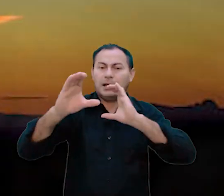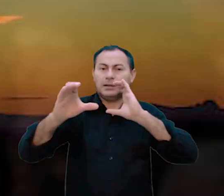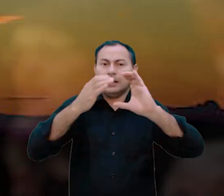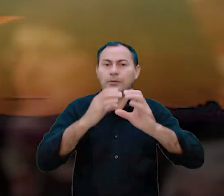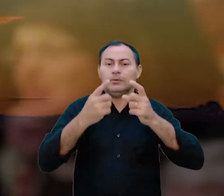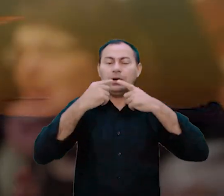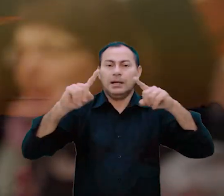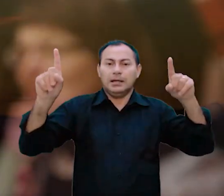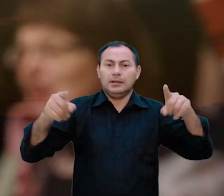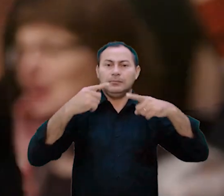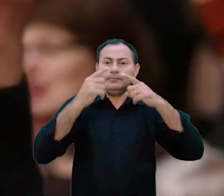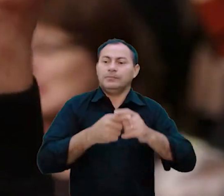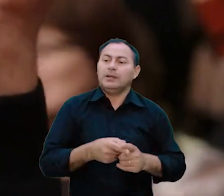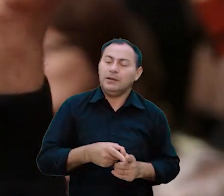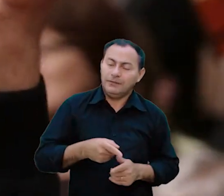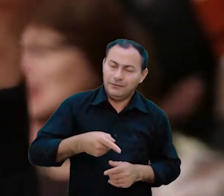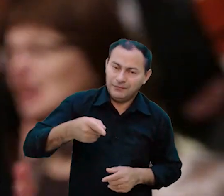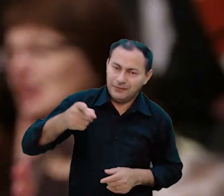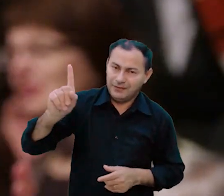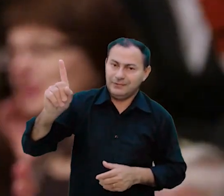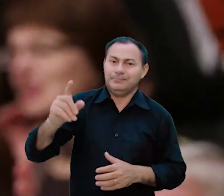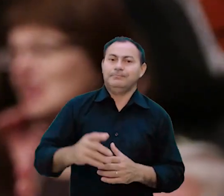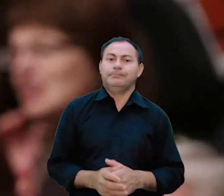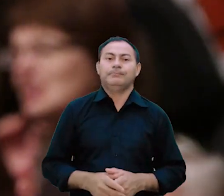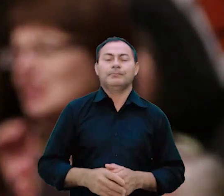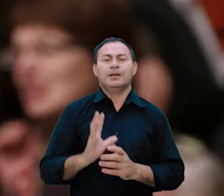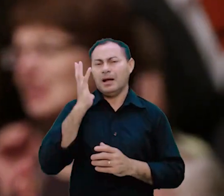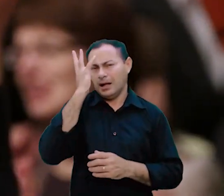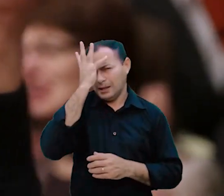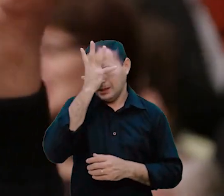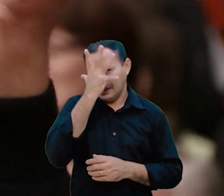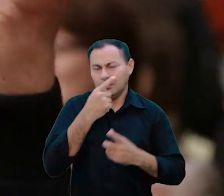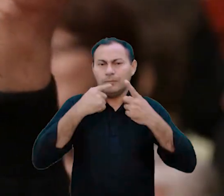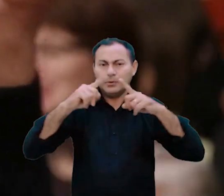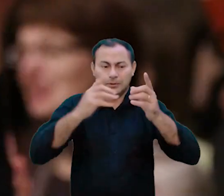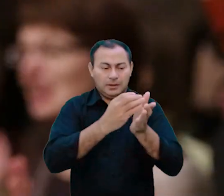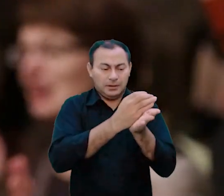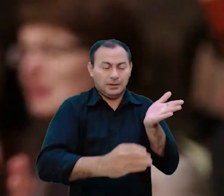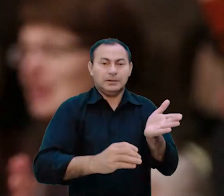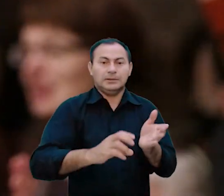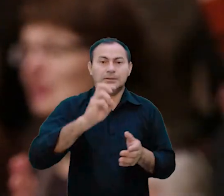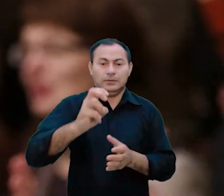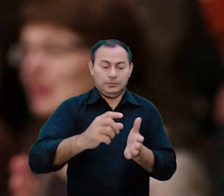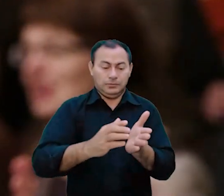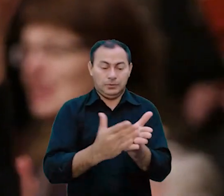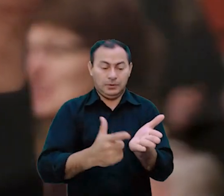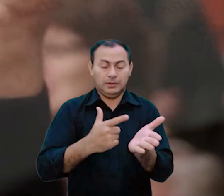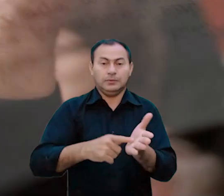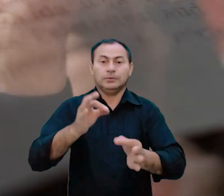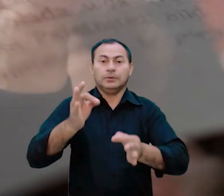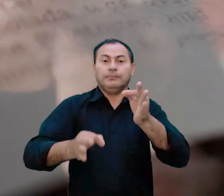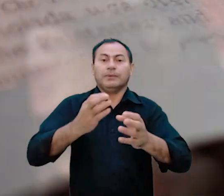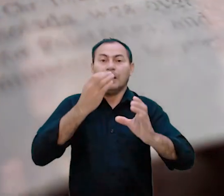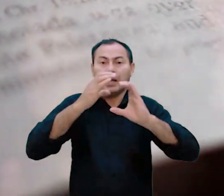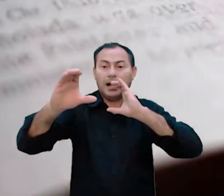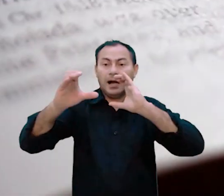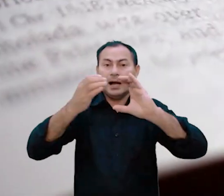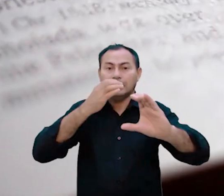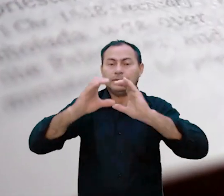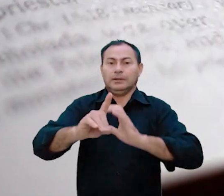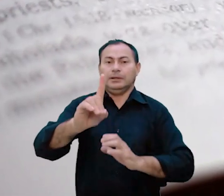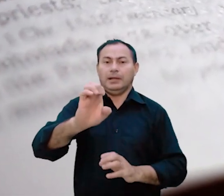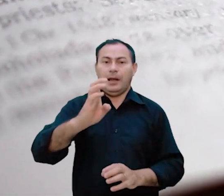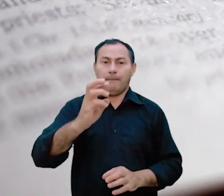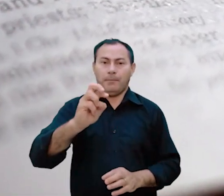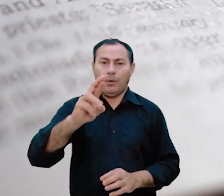eles cantaram um hino e saíram. Há uma linda música no capítulo 5 do livro de Juízes, chamado O Cântico